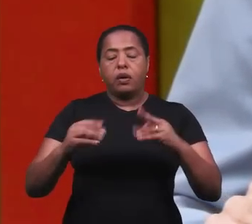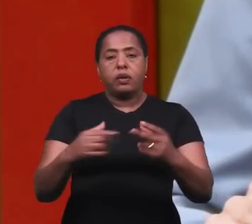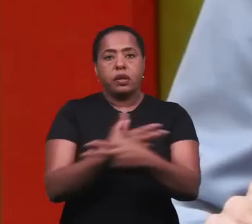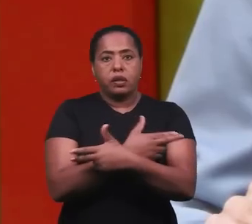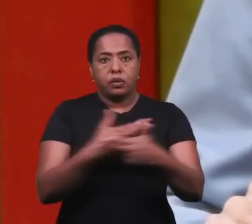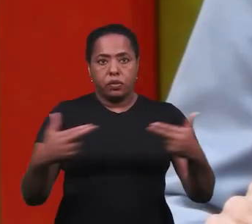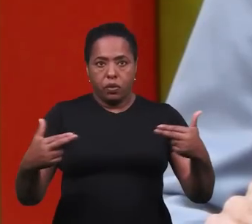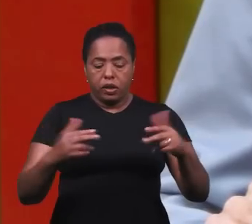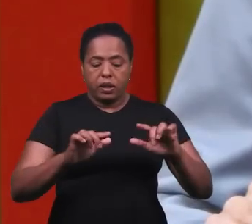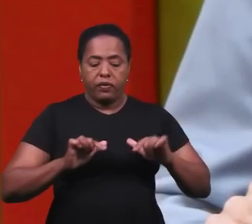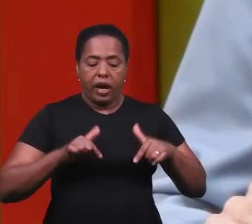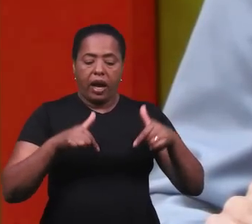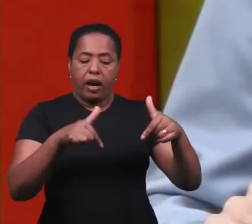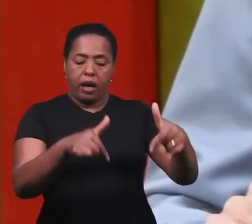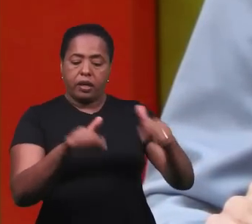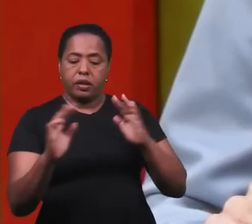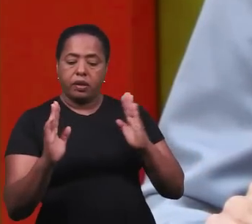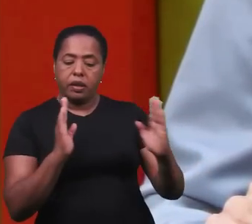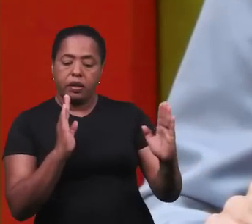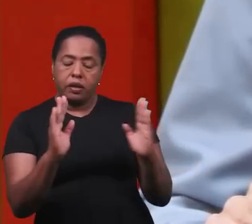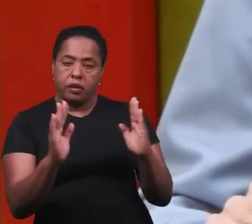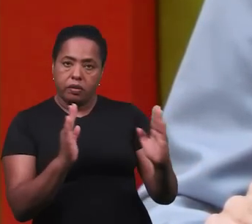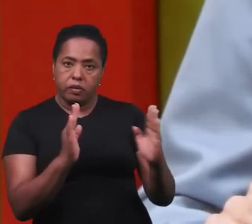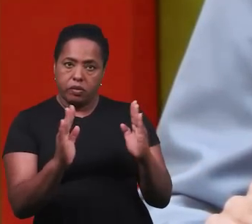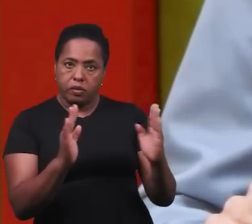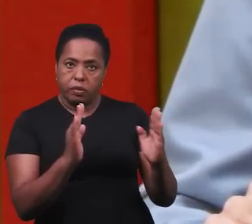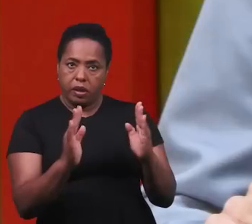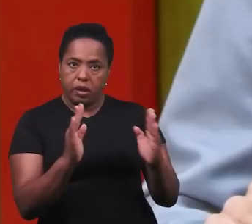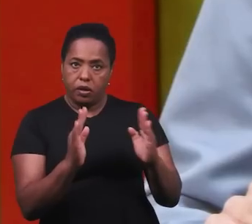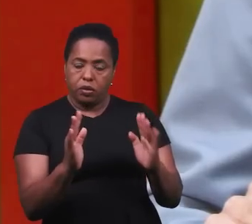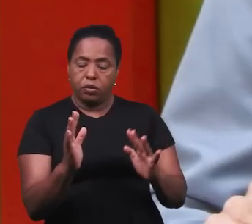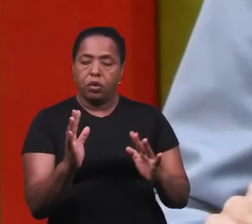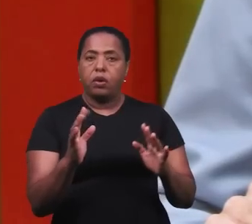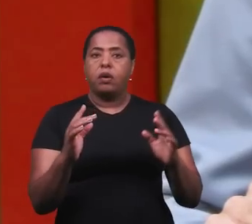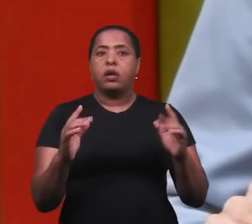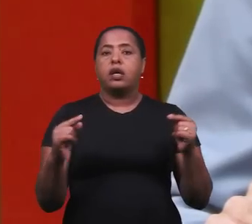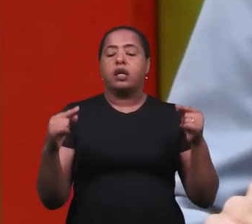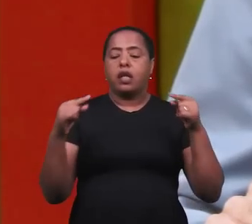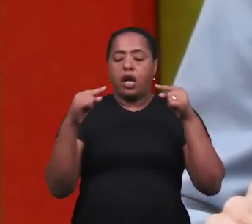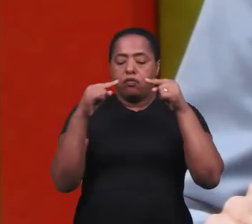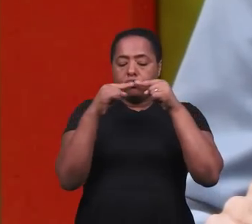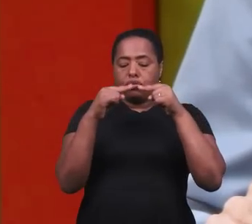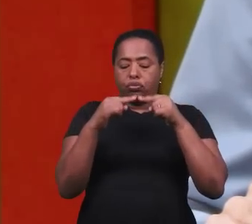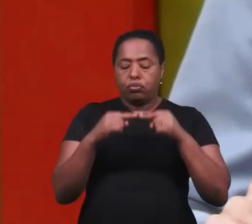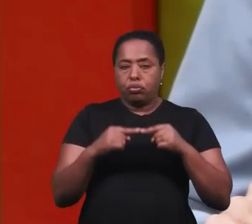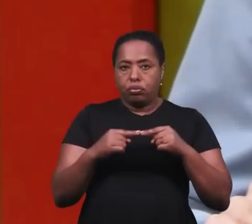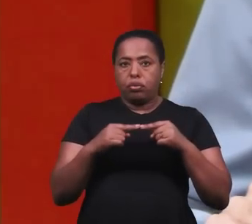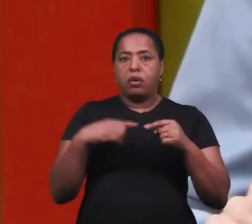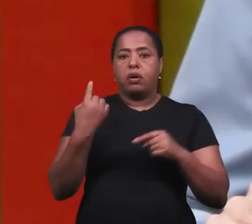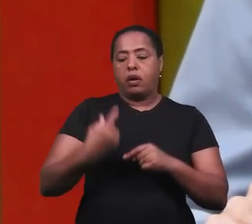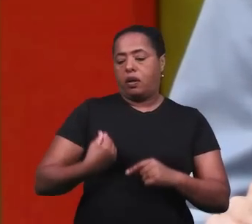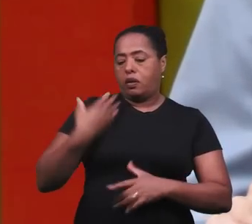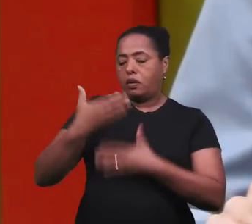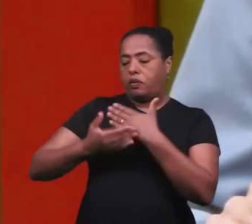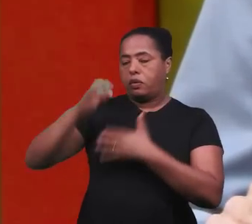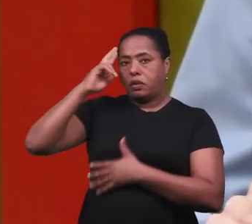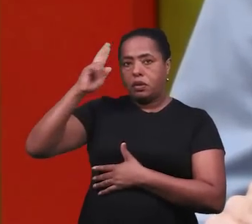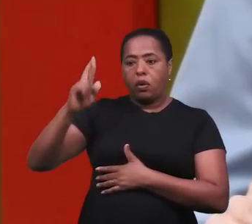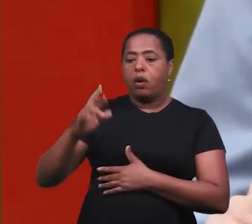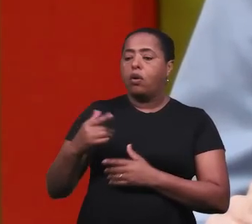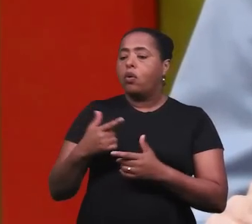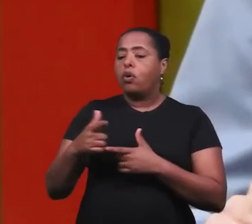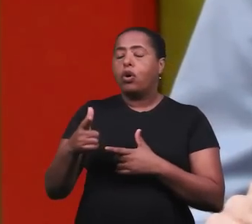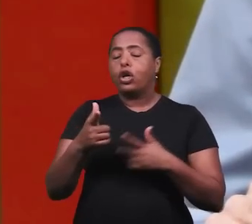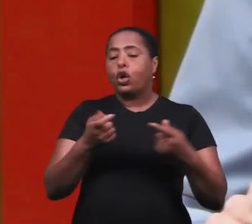Senhor para, na verdade, tomar as melhores decisões e fazer com que aquilo que nós iremos fazer e realizar